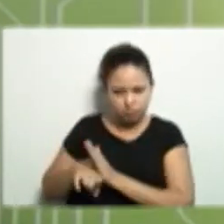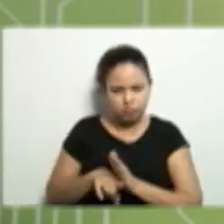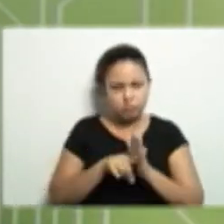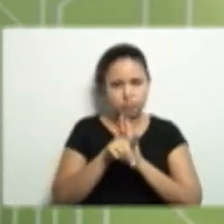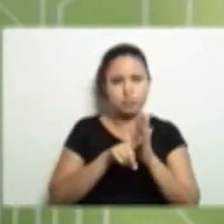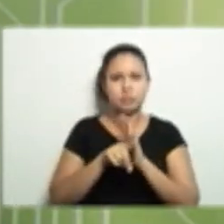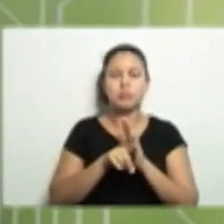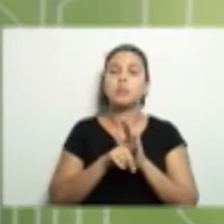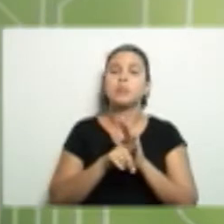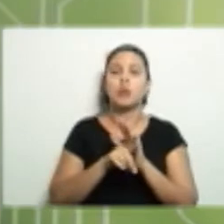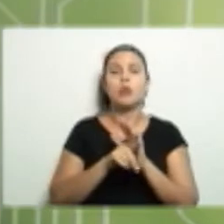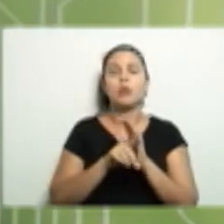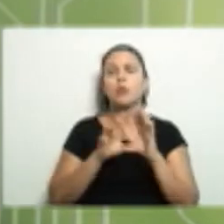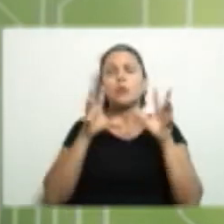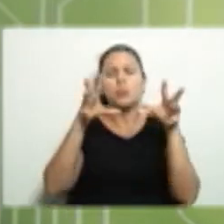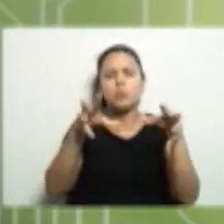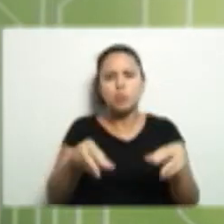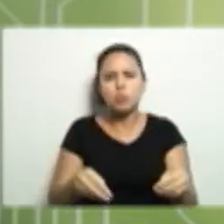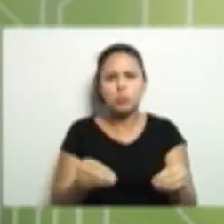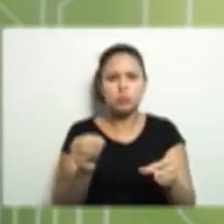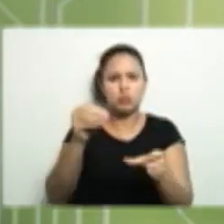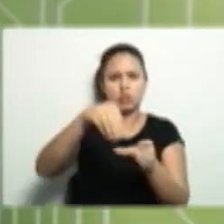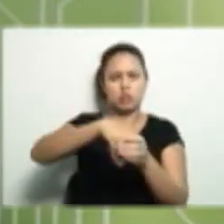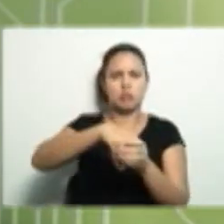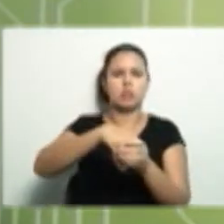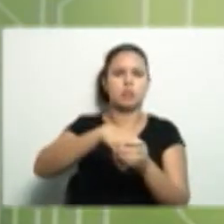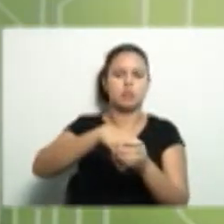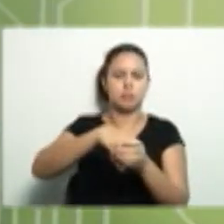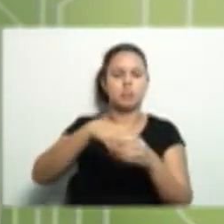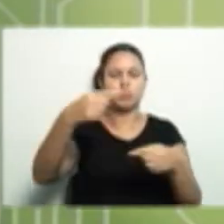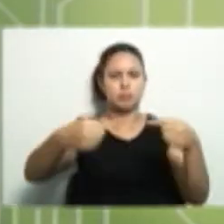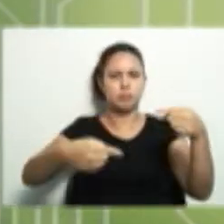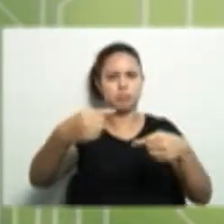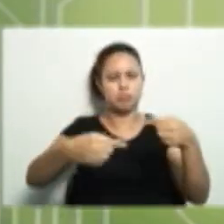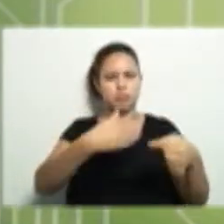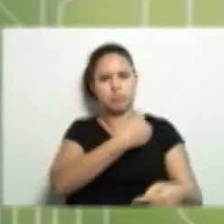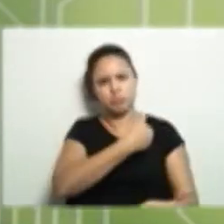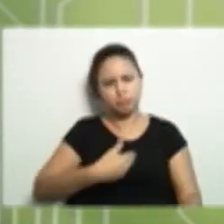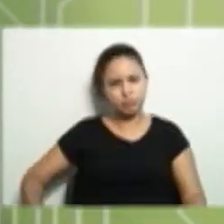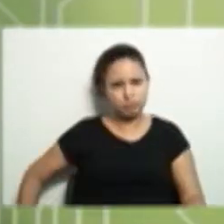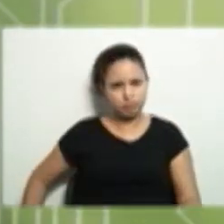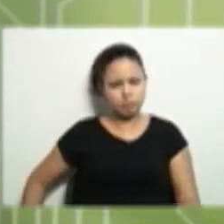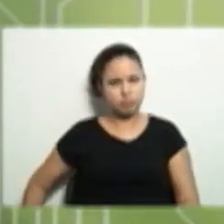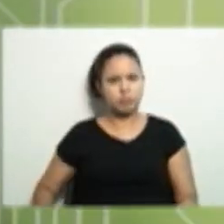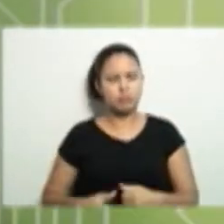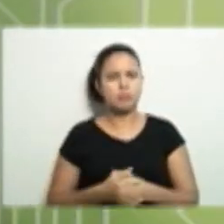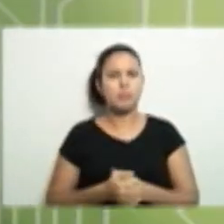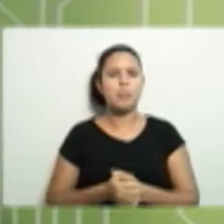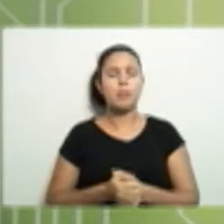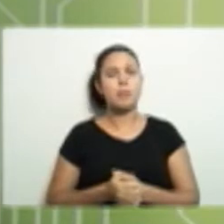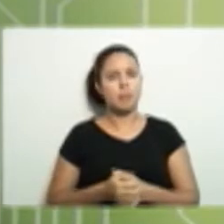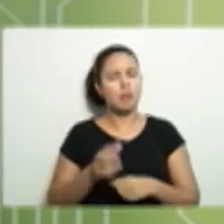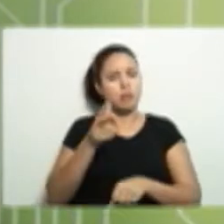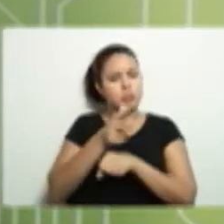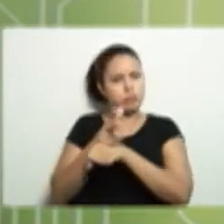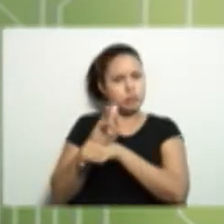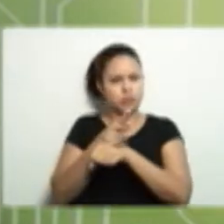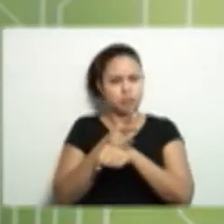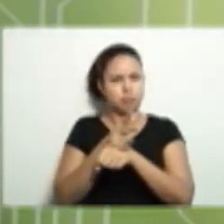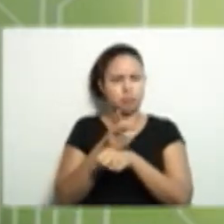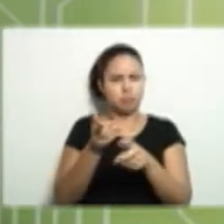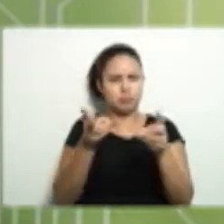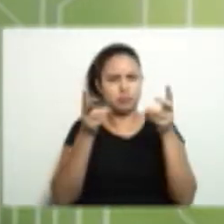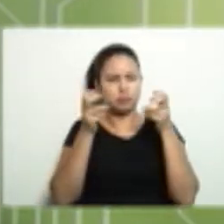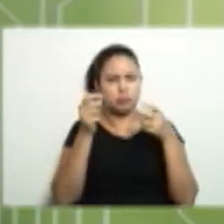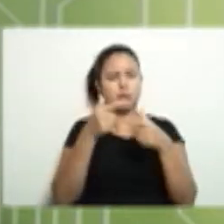vai compor as nossas políticas públicas. No vídeo a gente viu alguns exemplos bem legais de quais são problemas sociais que nós temos para enfrentar.